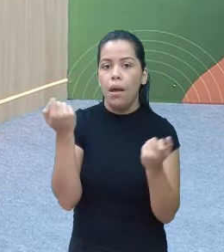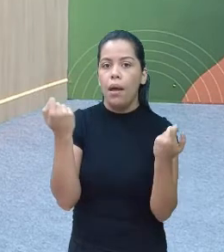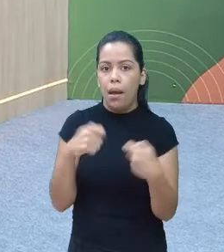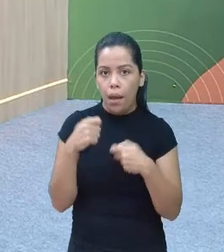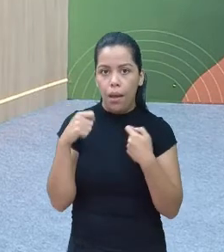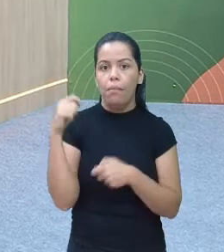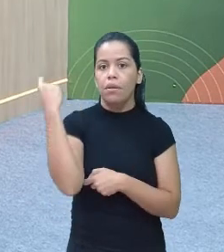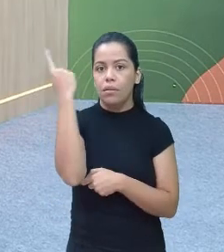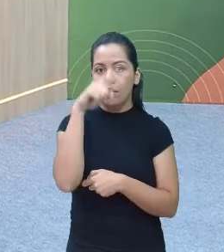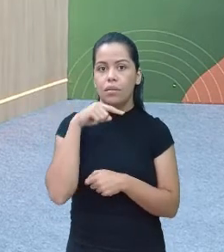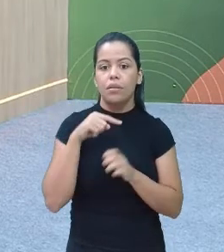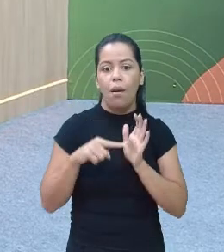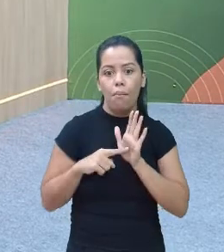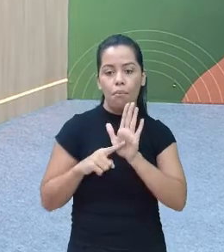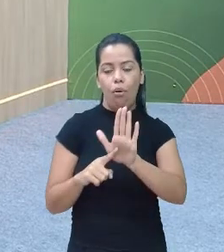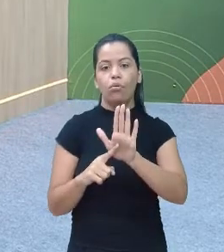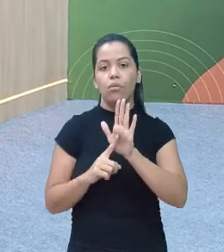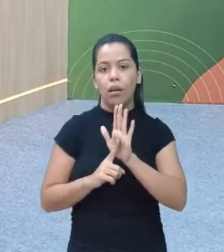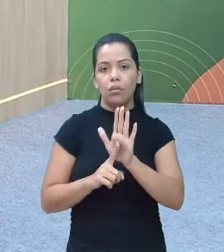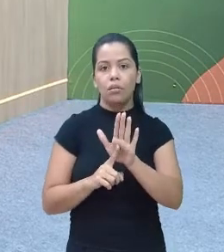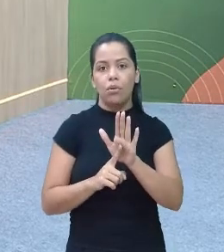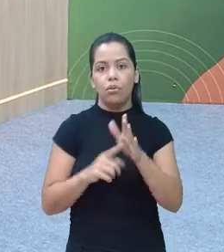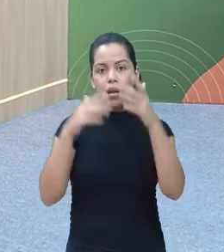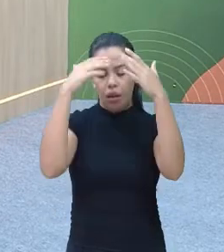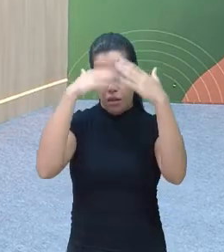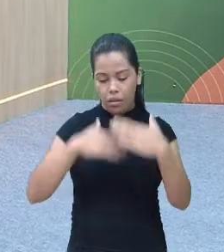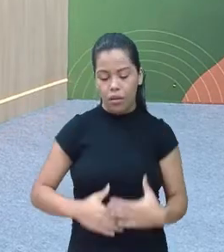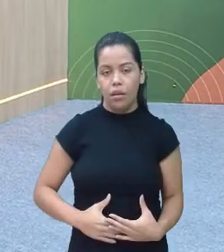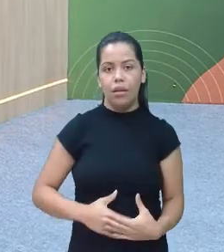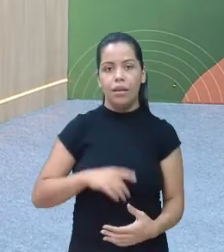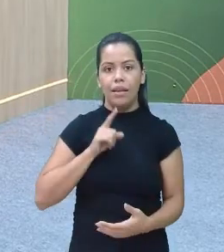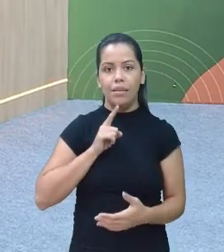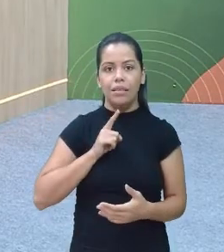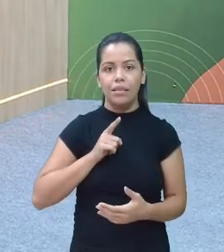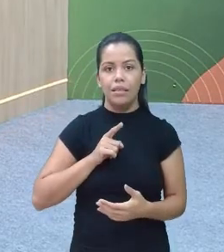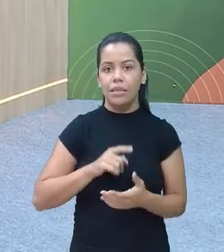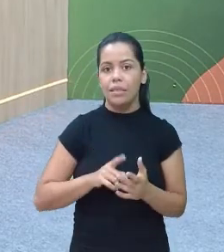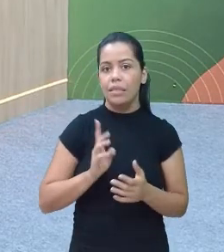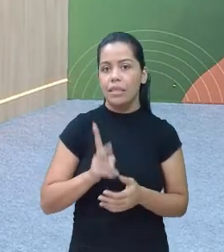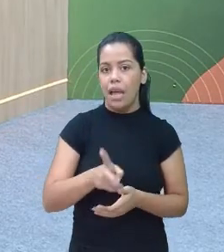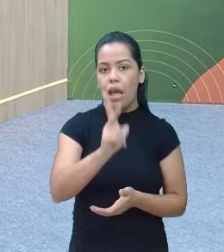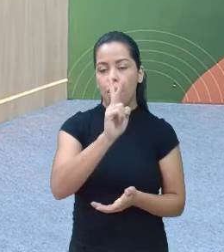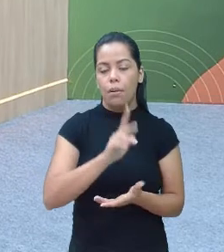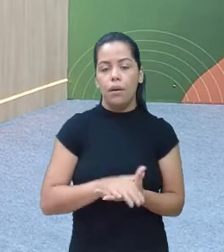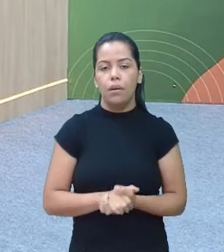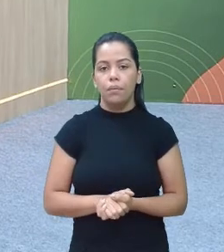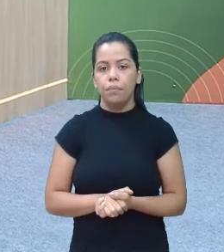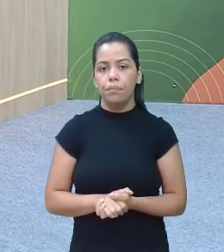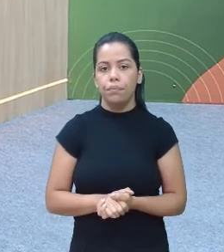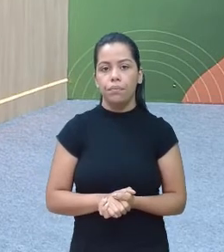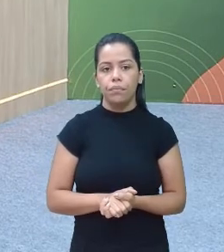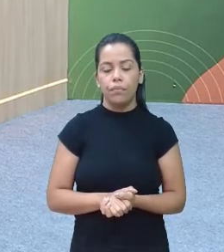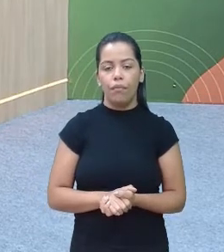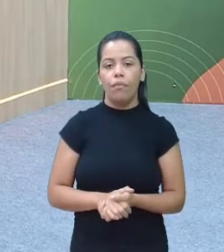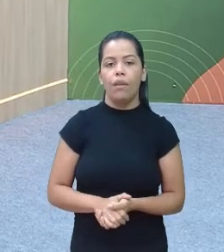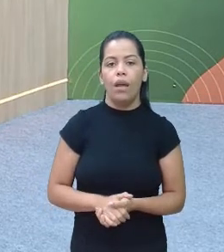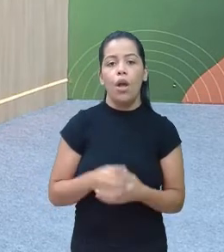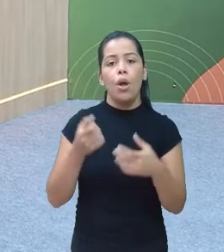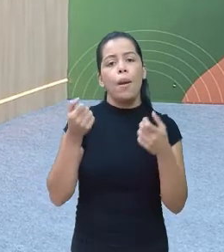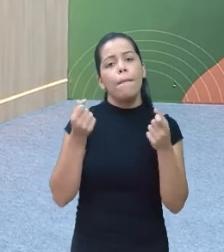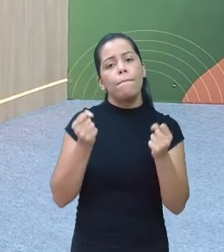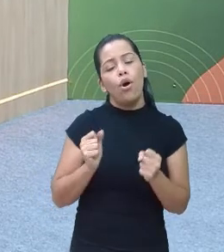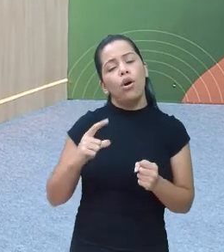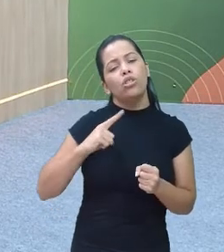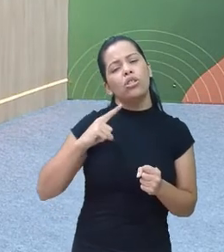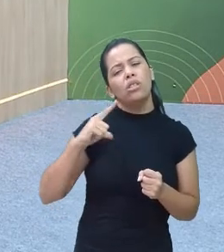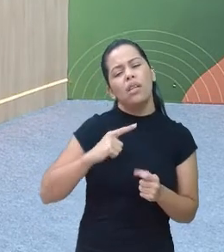os dias, tá certo? E essa exposição midiática exacerbada pode ser também um problema, pode acarretar problemas